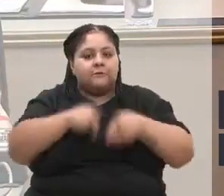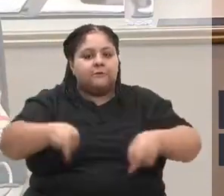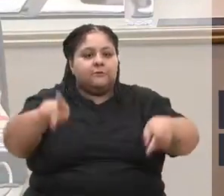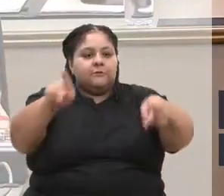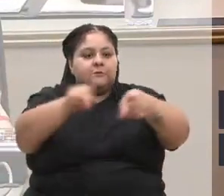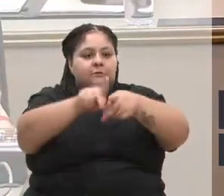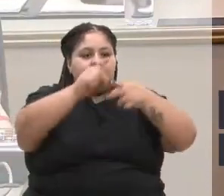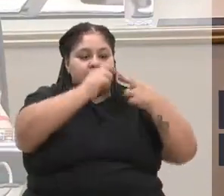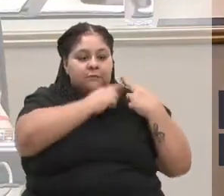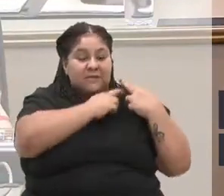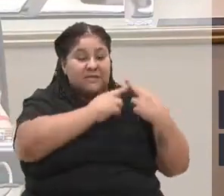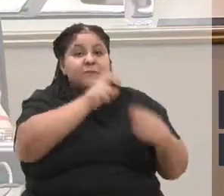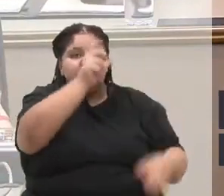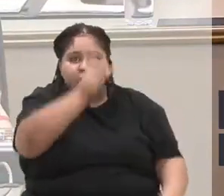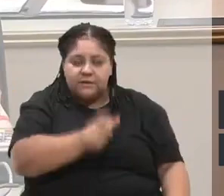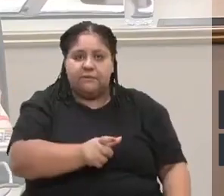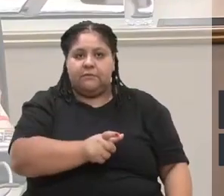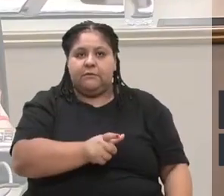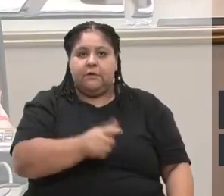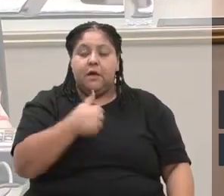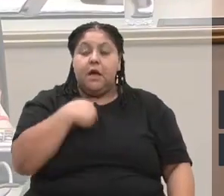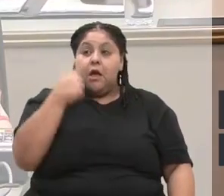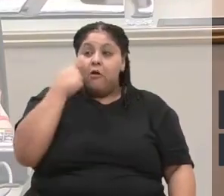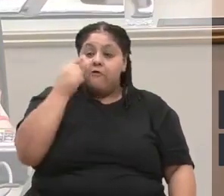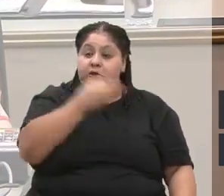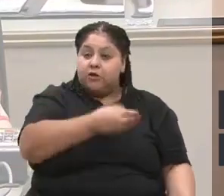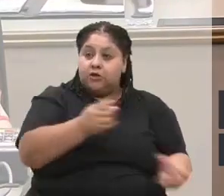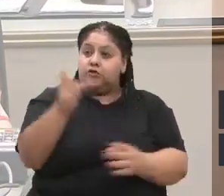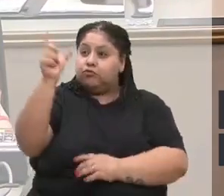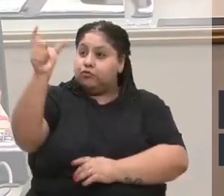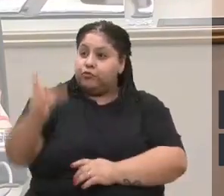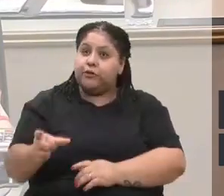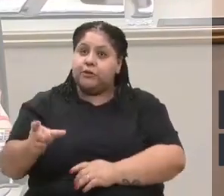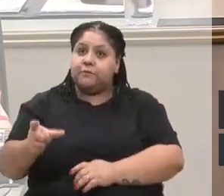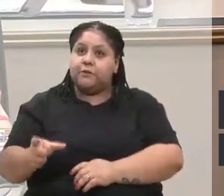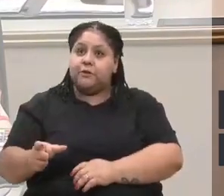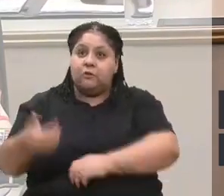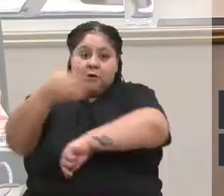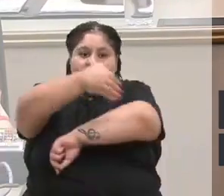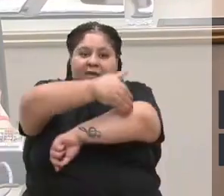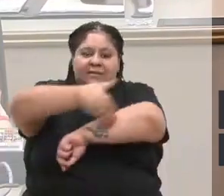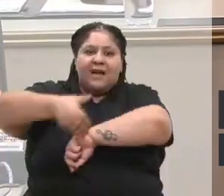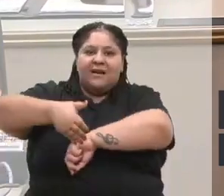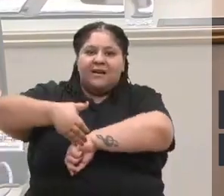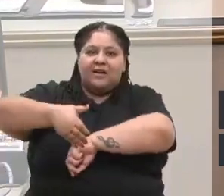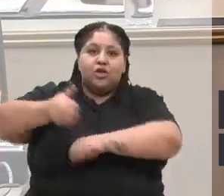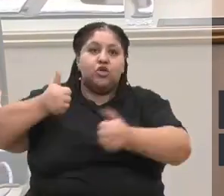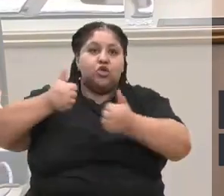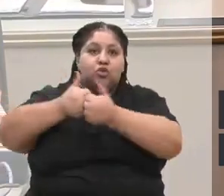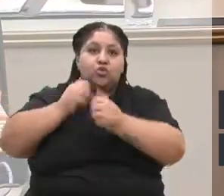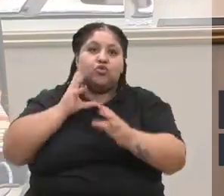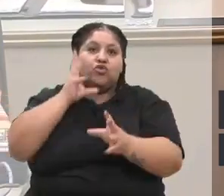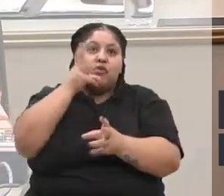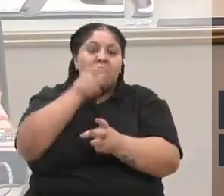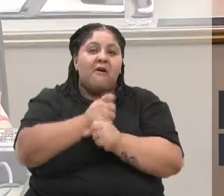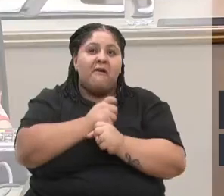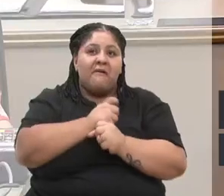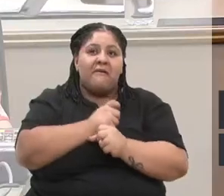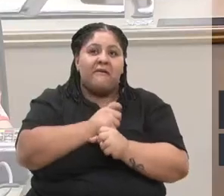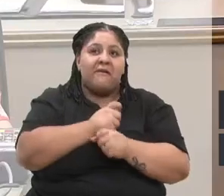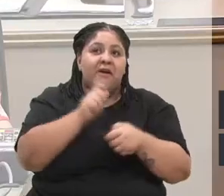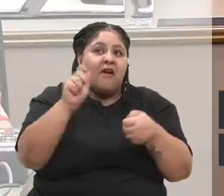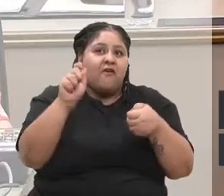das pessoas também. Eu vejo muitas pessoas andando na rua com os animais, e os animais fazem